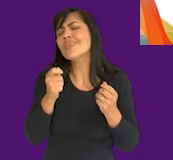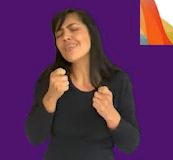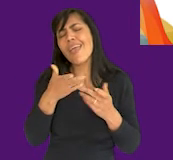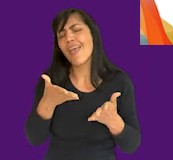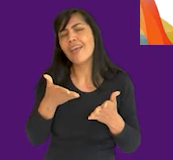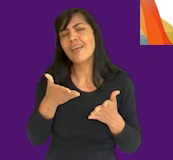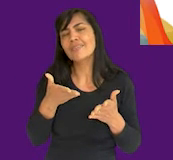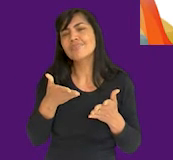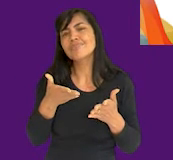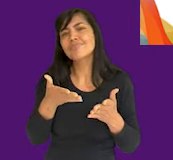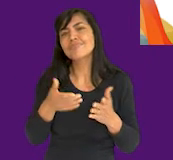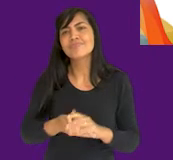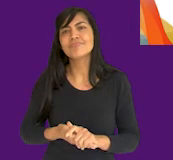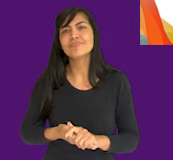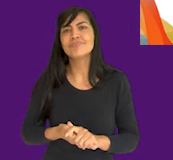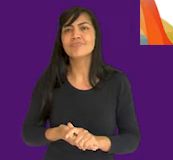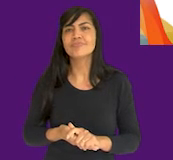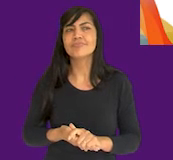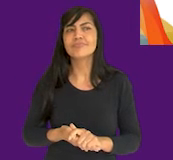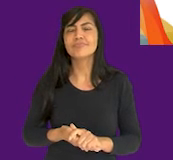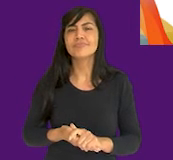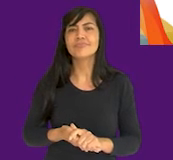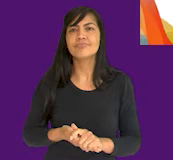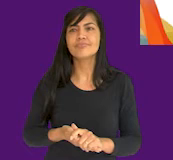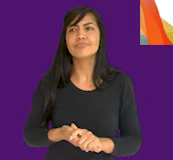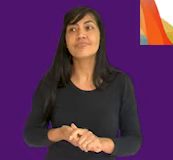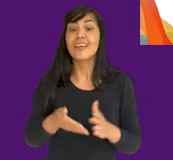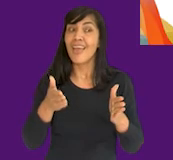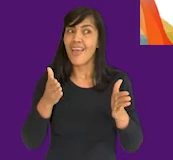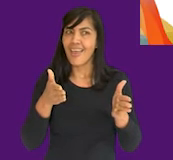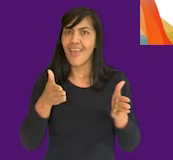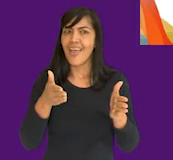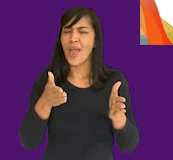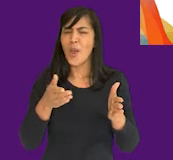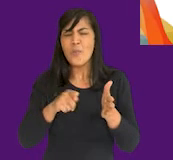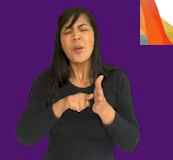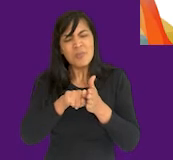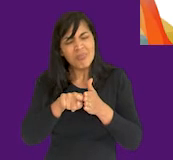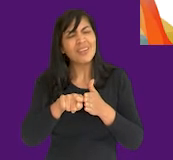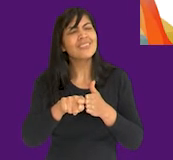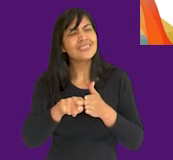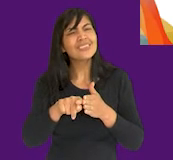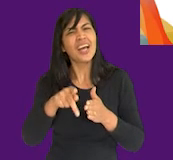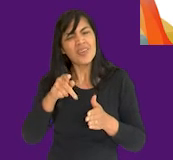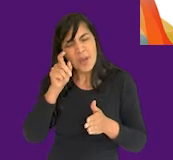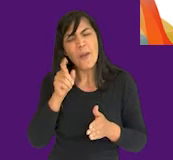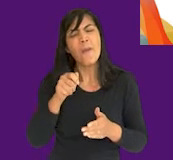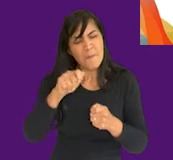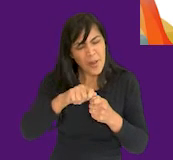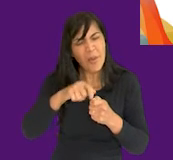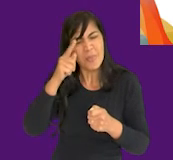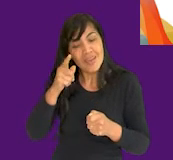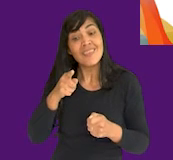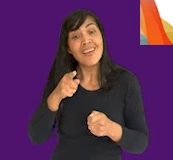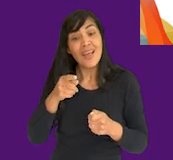inovação aberta o Deise a Big Band essa pergunta a tecido me tem sido feita durante